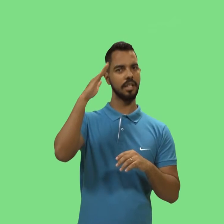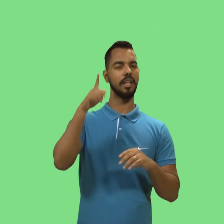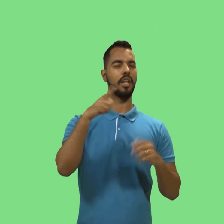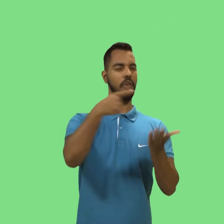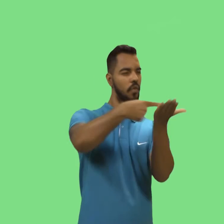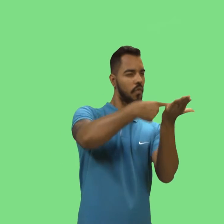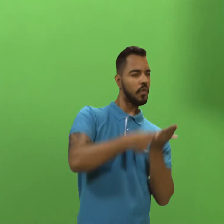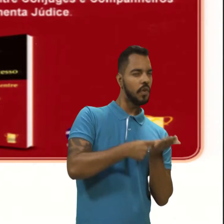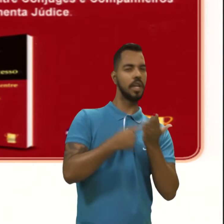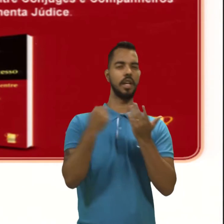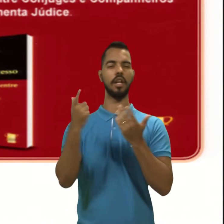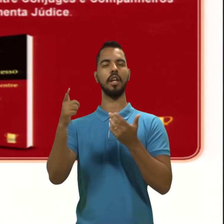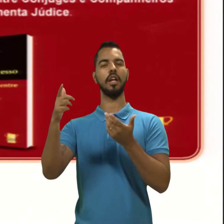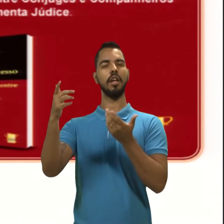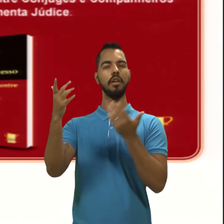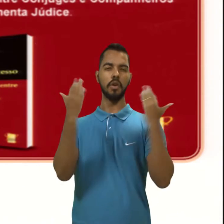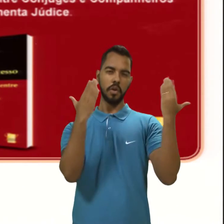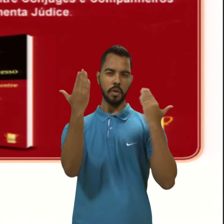e convocação.